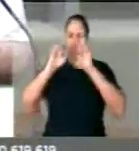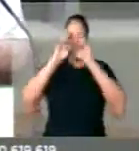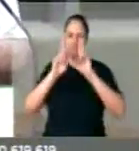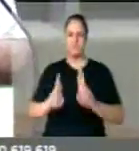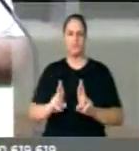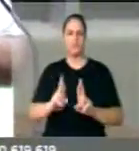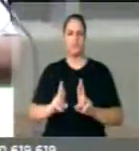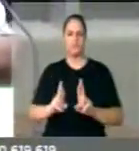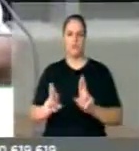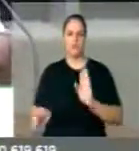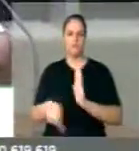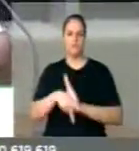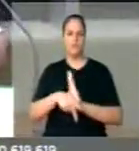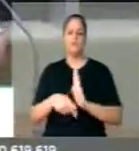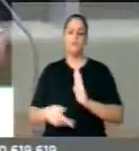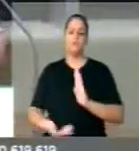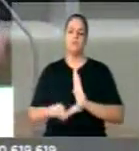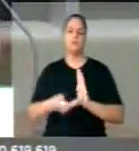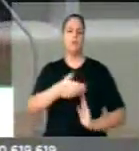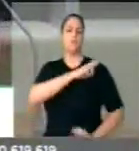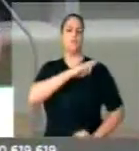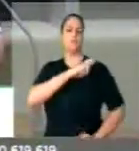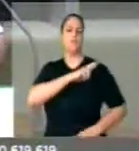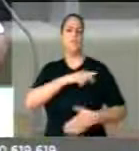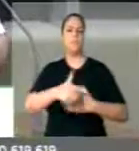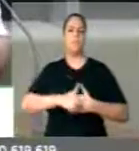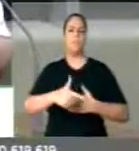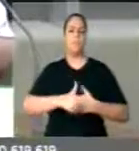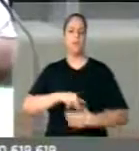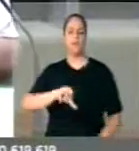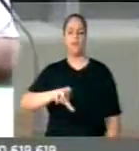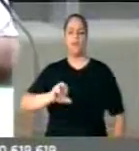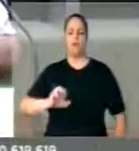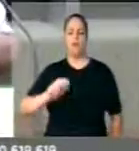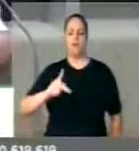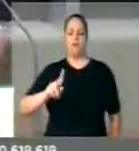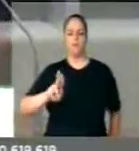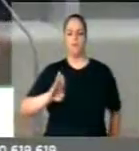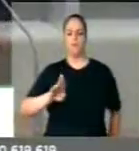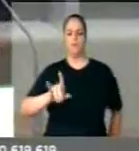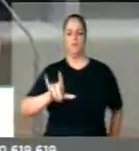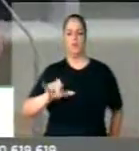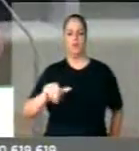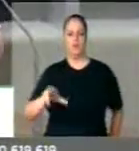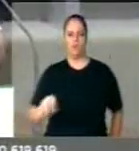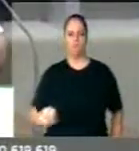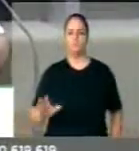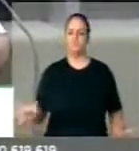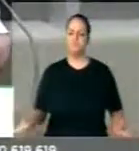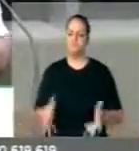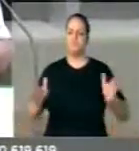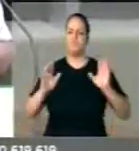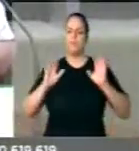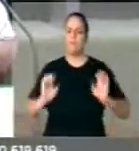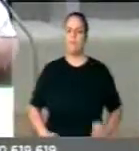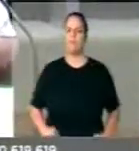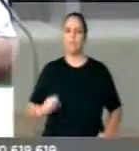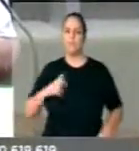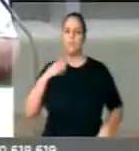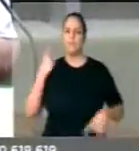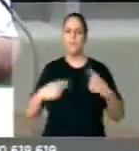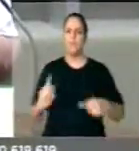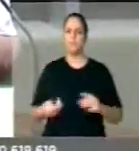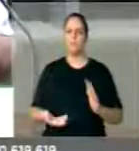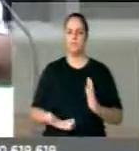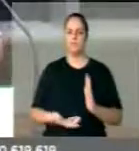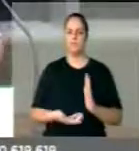republicana da Câmara dos Deputados, valorizar o elevado compromisso ético-político desta instituição,